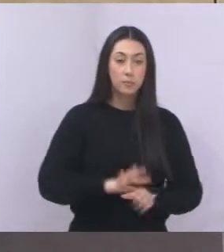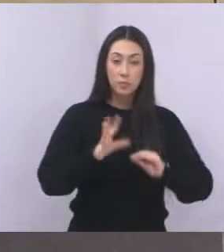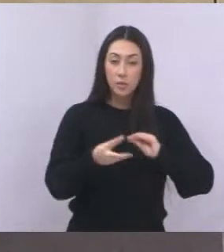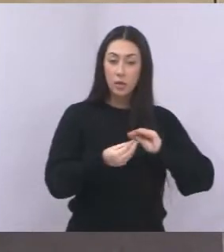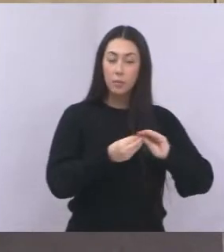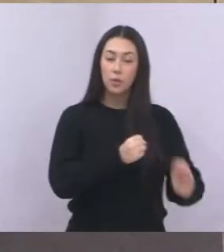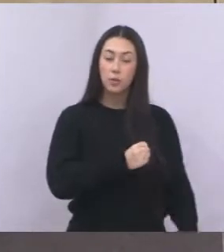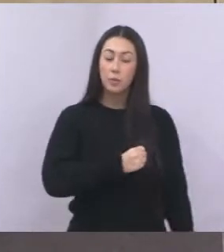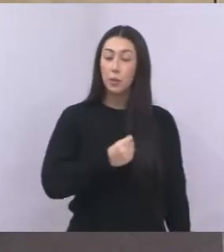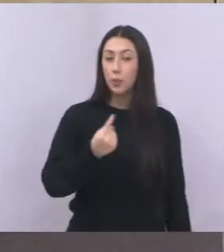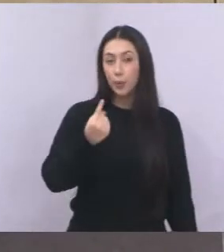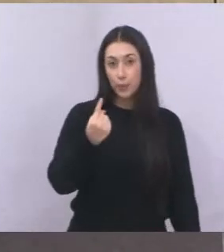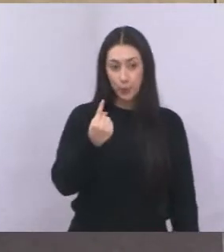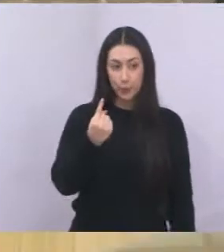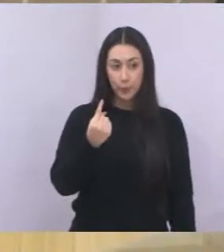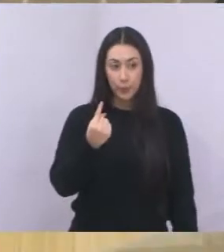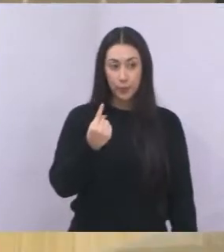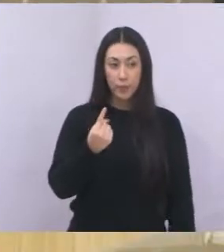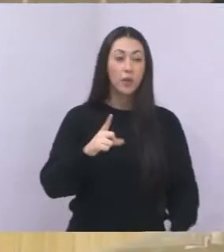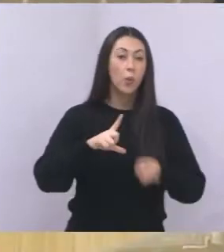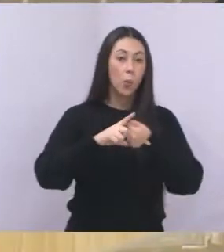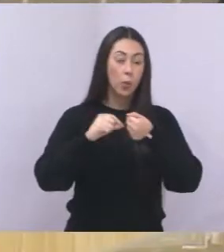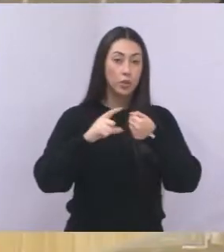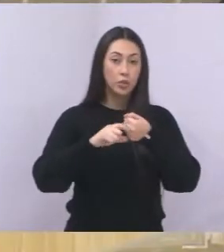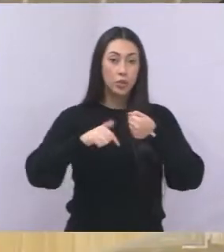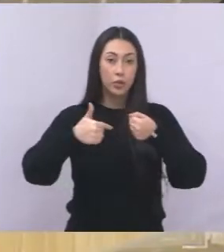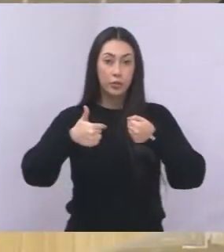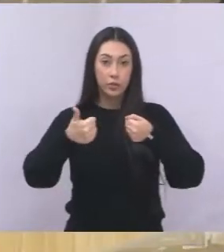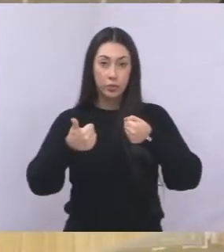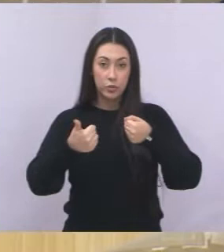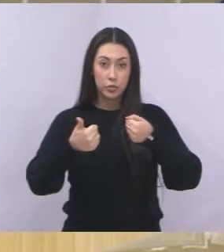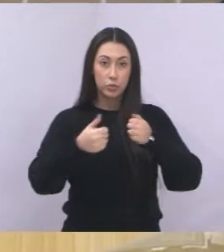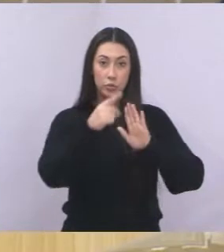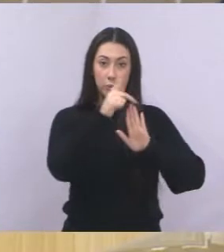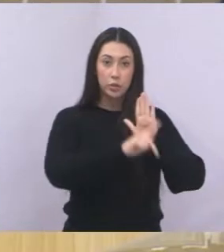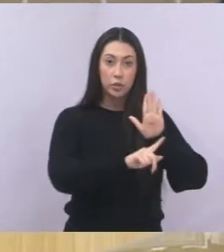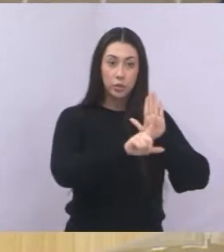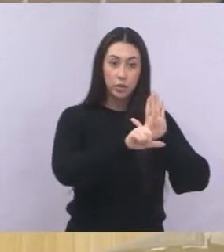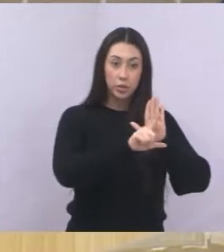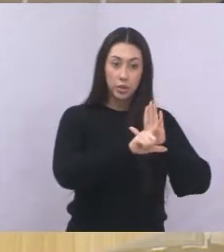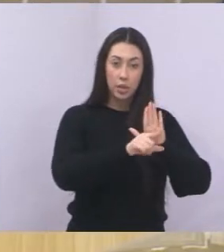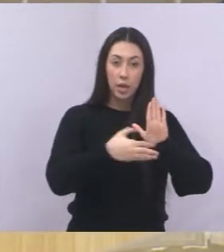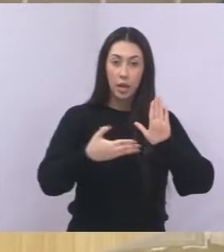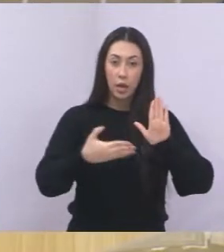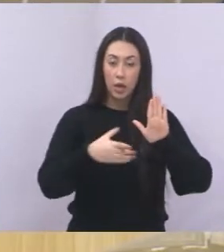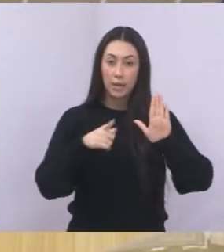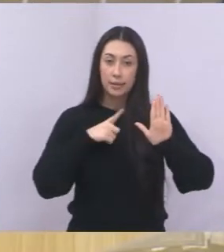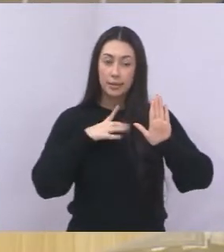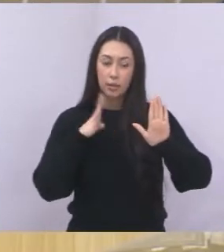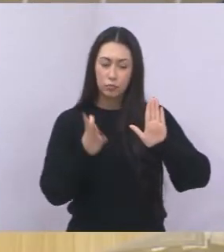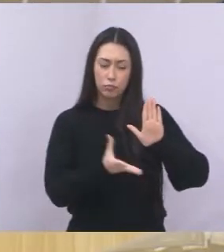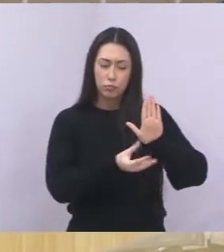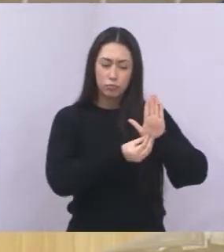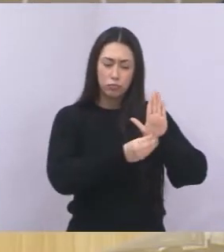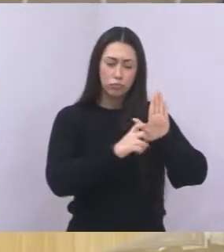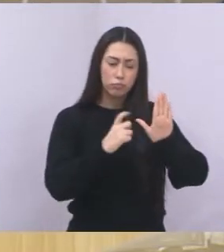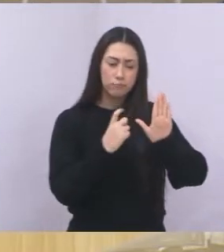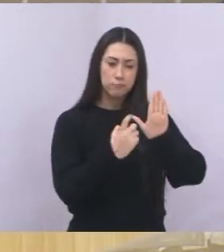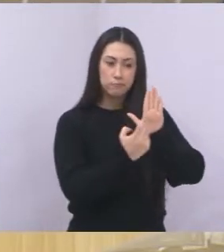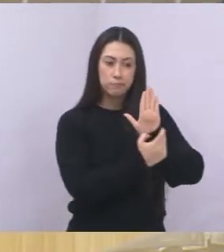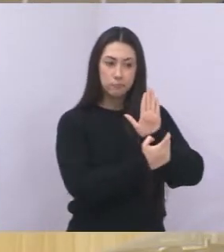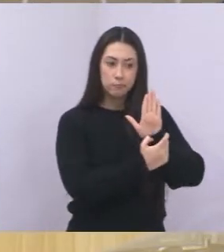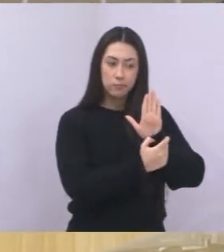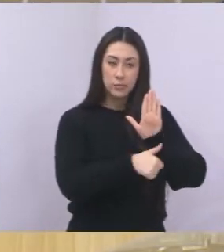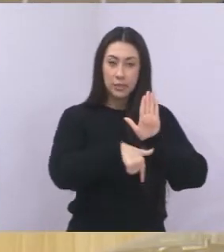Emenda número 1. O artigo 21 do projeto de lei em epígrafe fica acrescido de um parágrafo que será